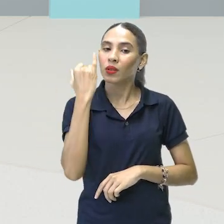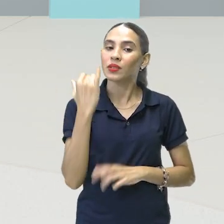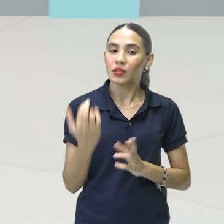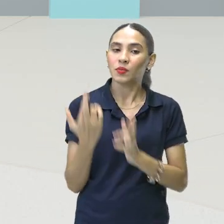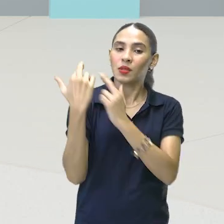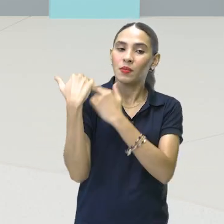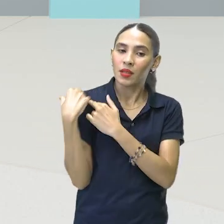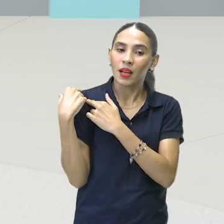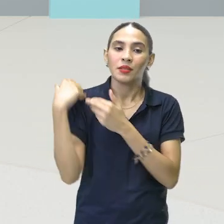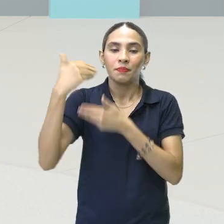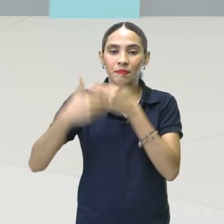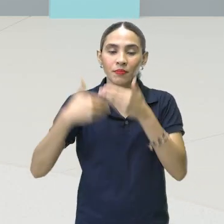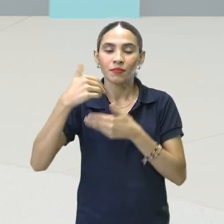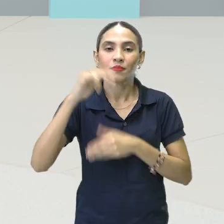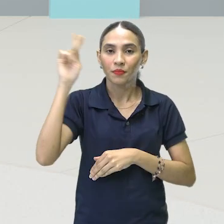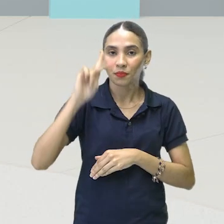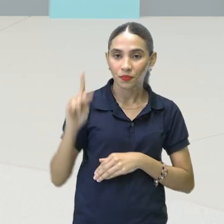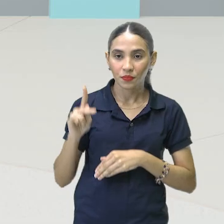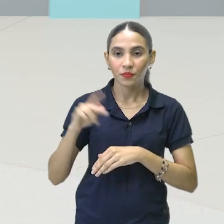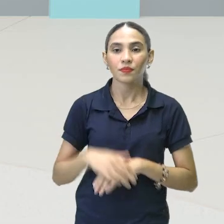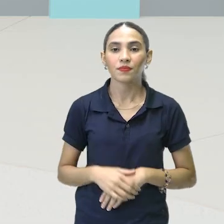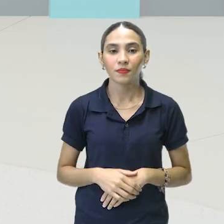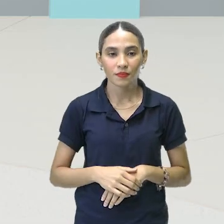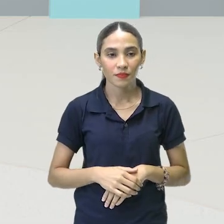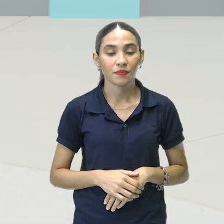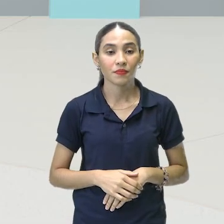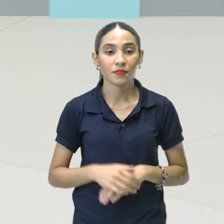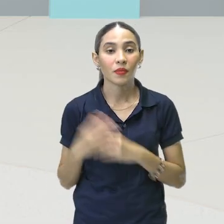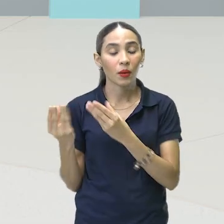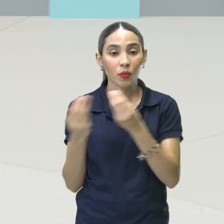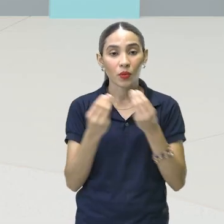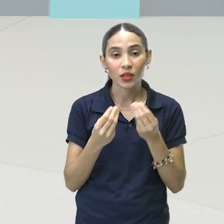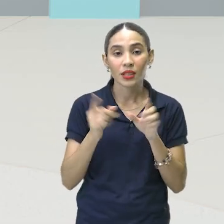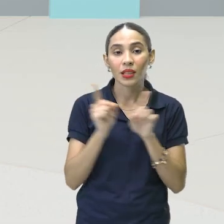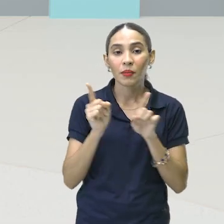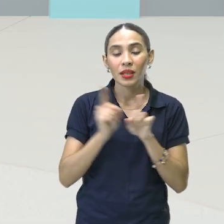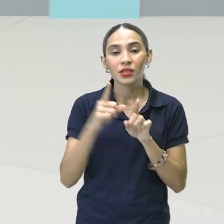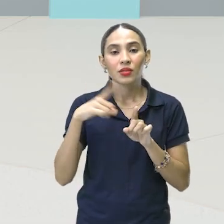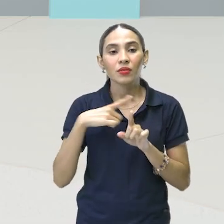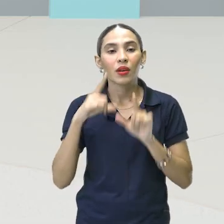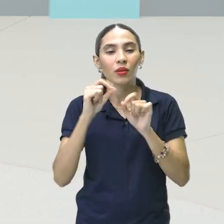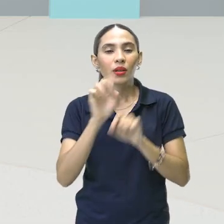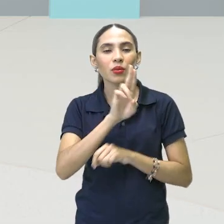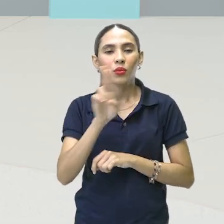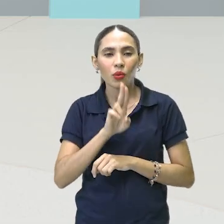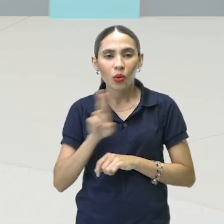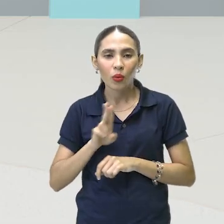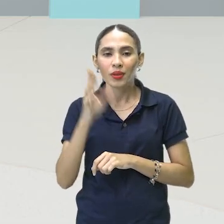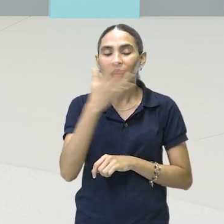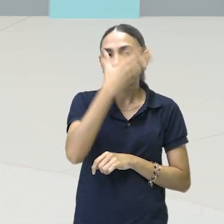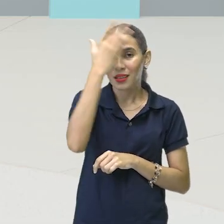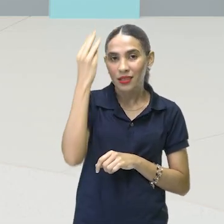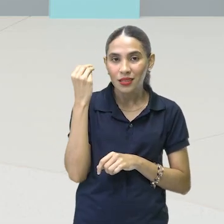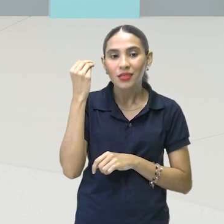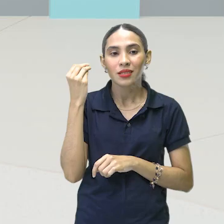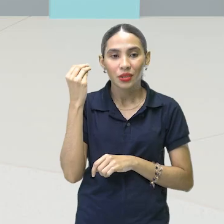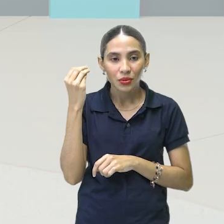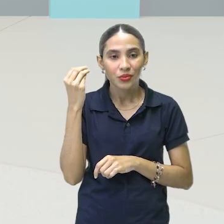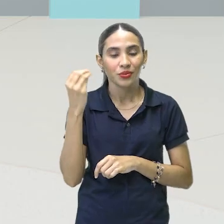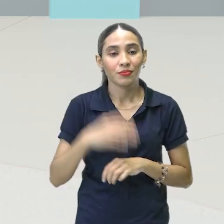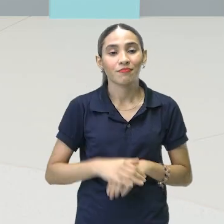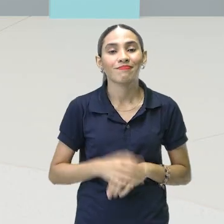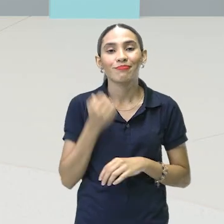importantes papéis ao longo da história da humanidade, muitas das quais tiveram seus nomes